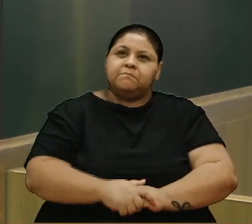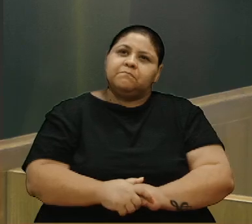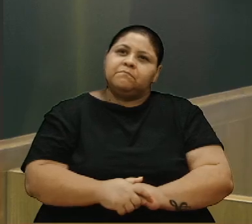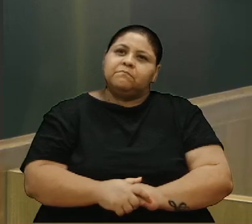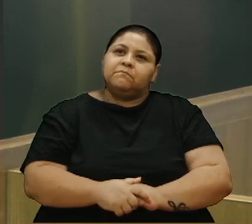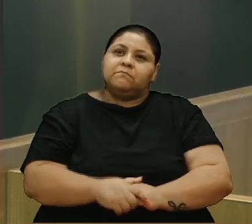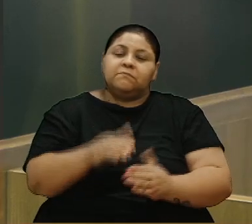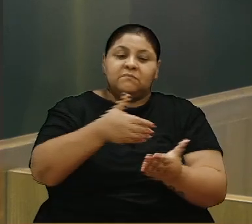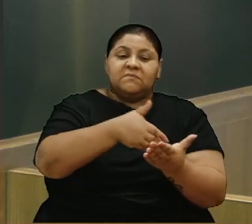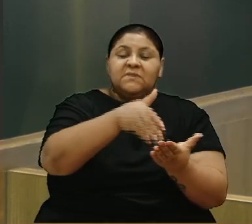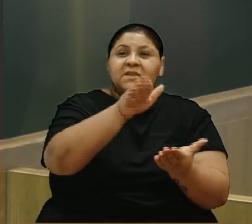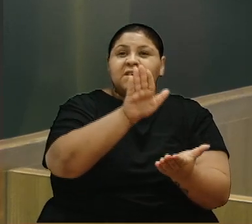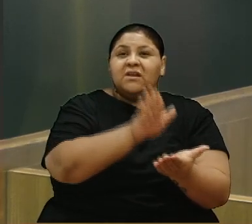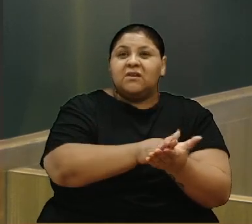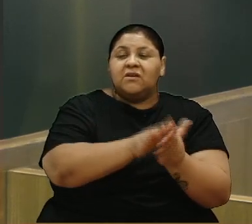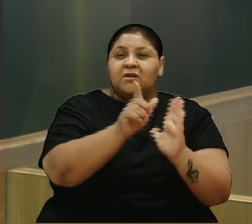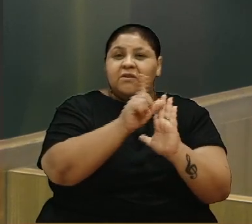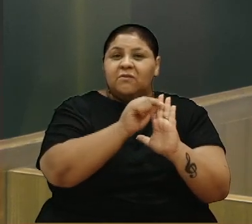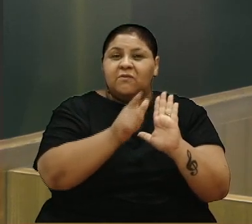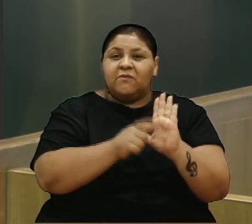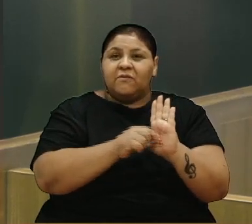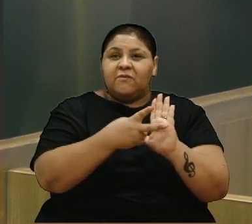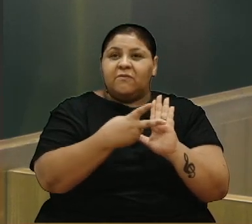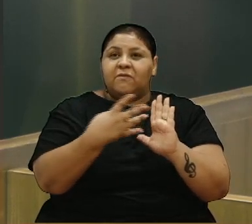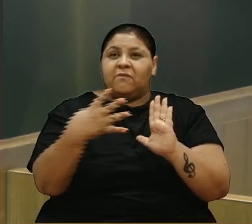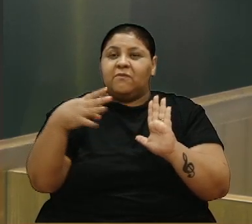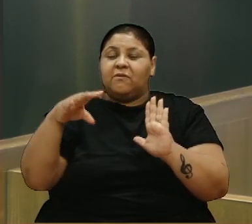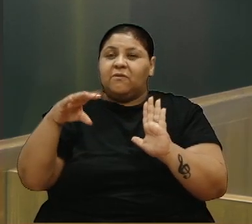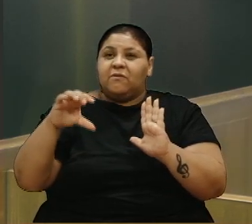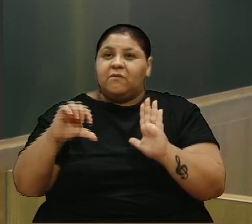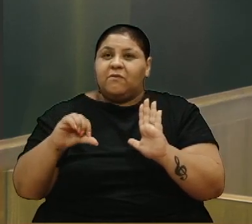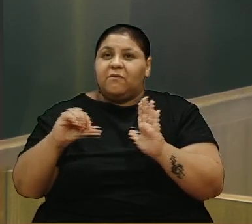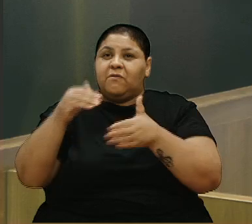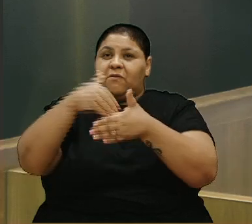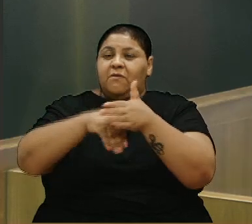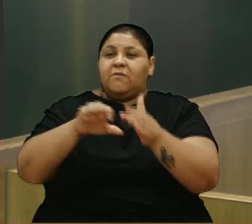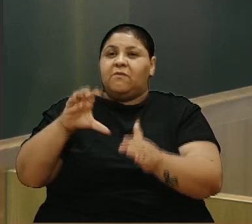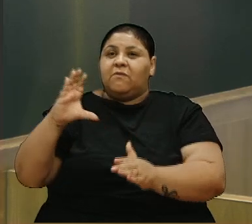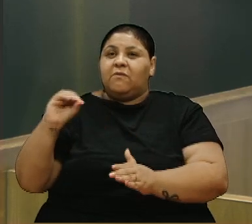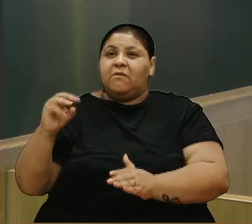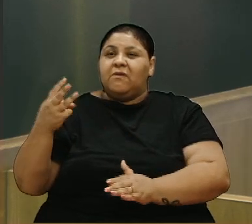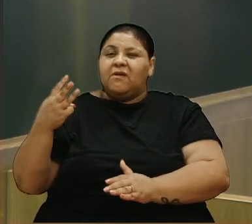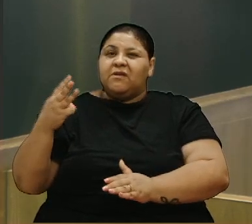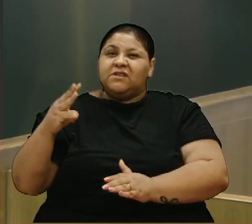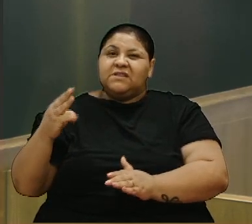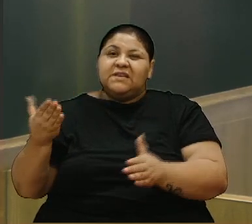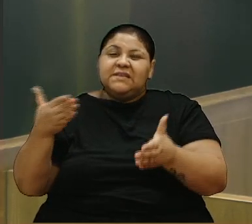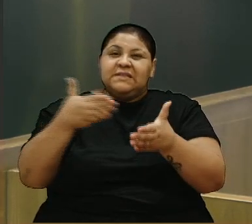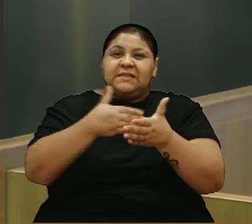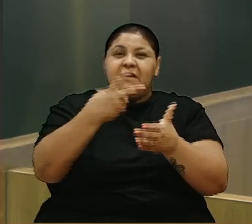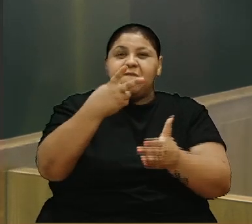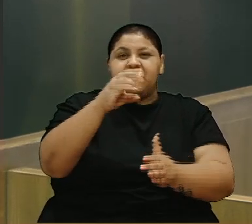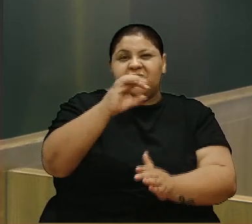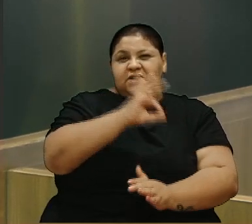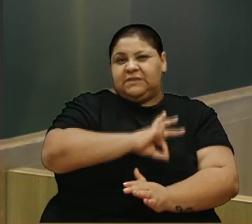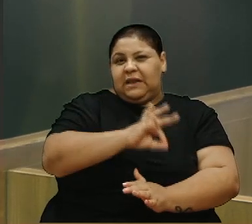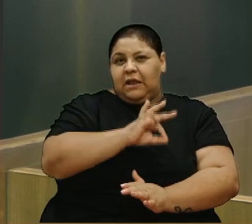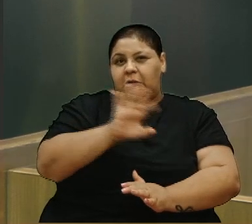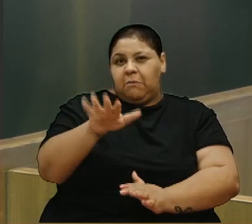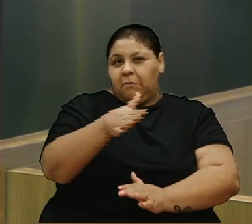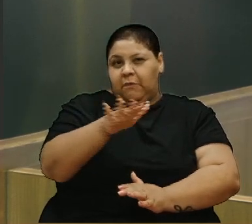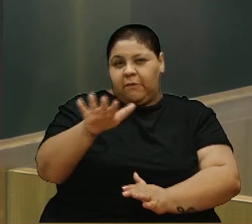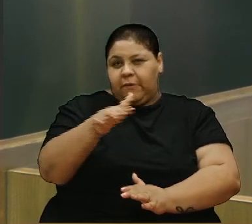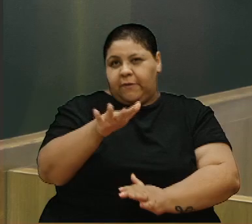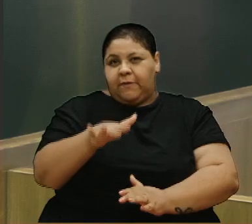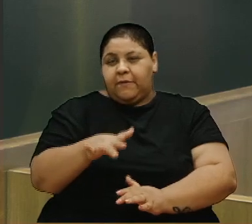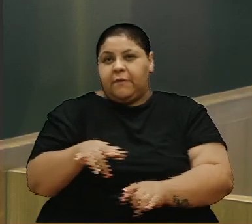A multa prevista no artigo 249 do ECA varia de 3 a 20 salários, referência. Em